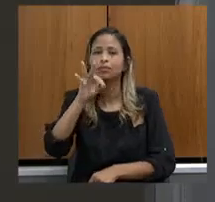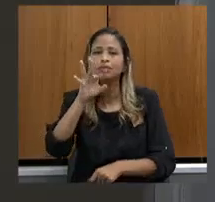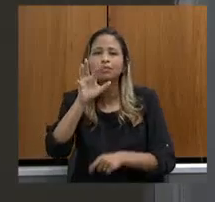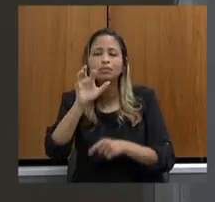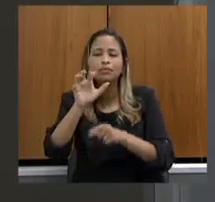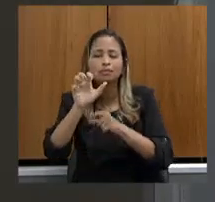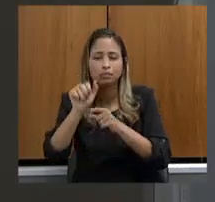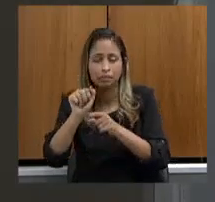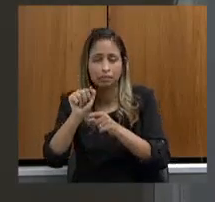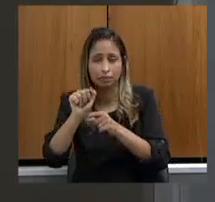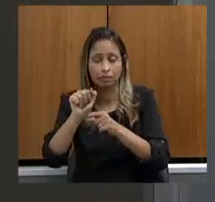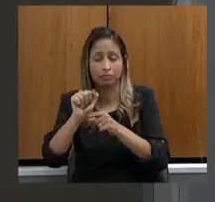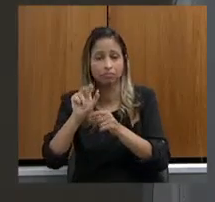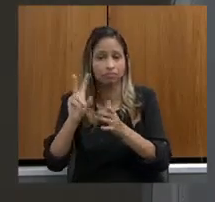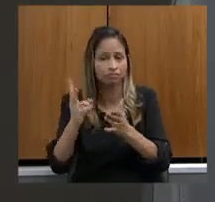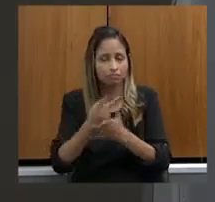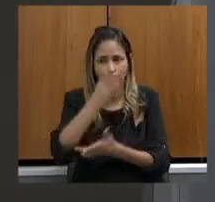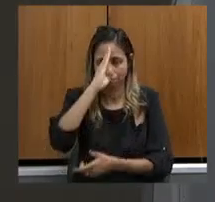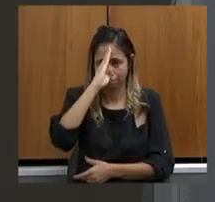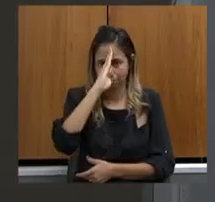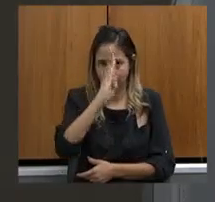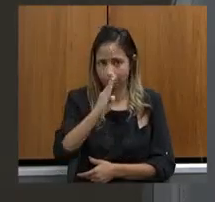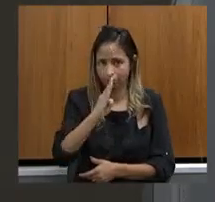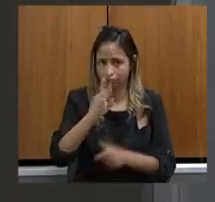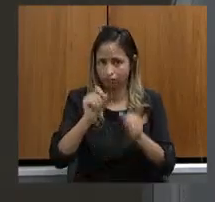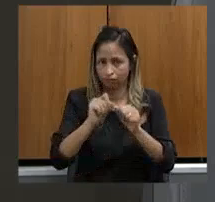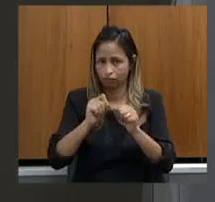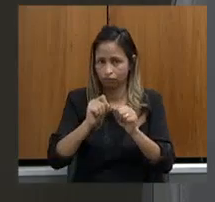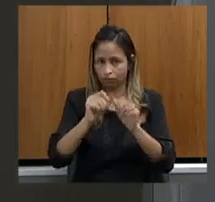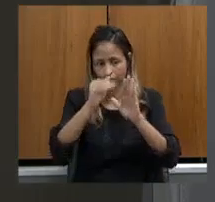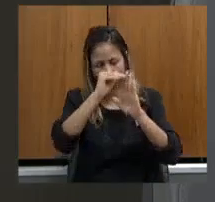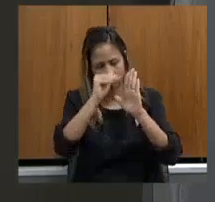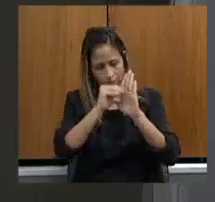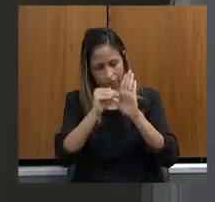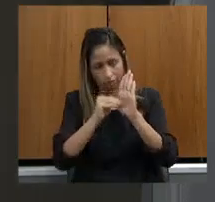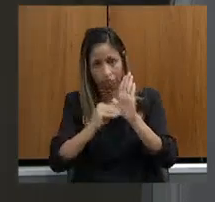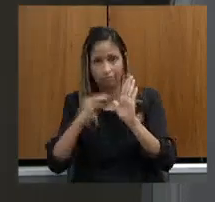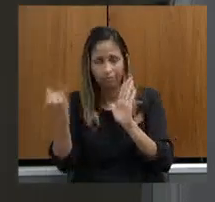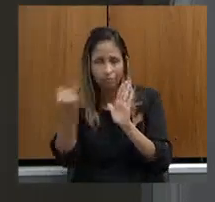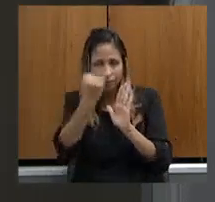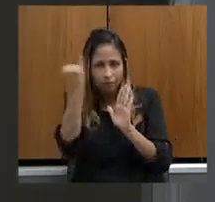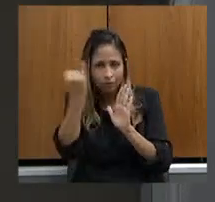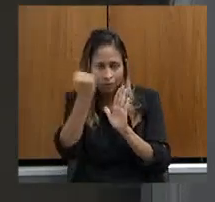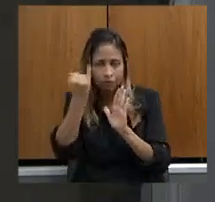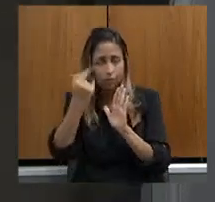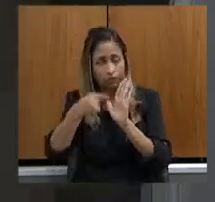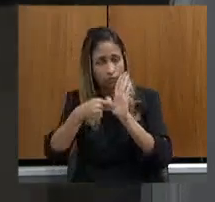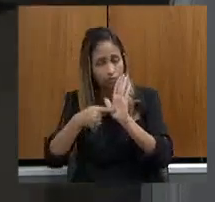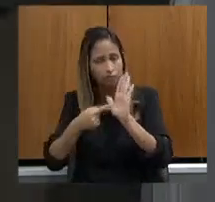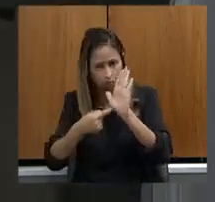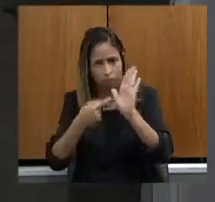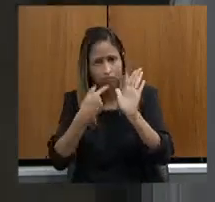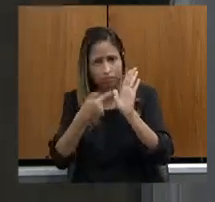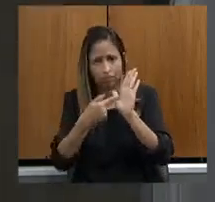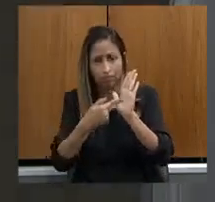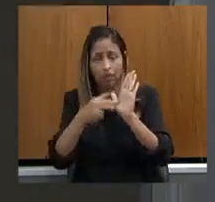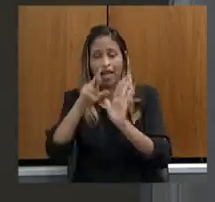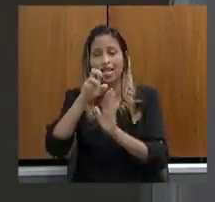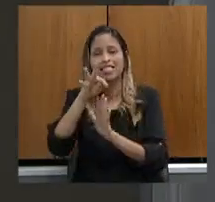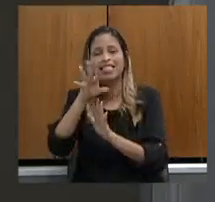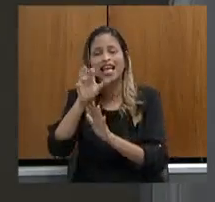sendo viabilizado principalmente pelos seguintes fatores é importante que a gente debata isso né a receita